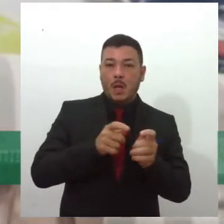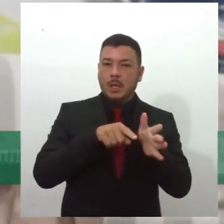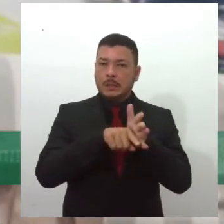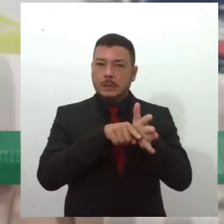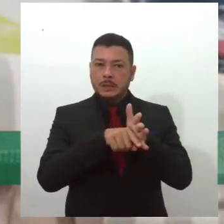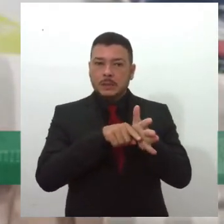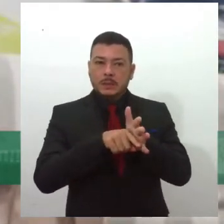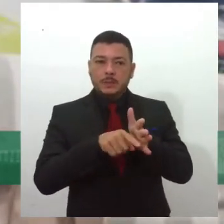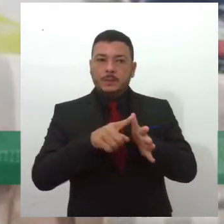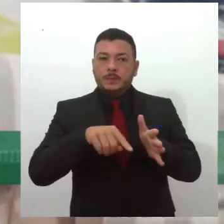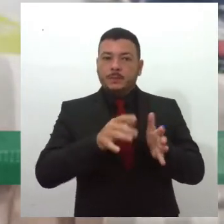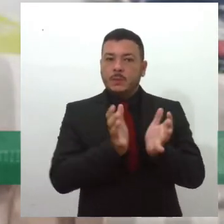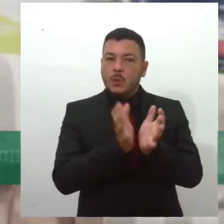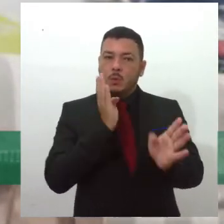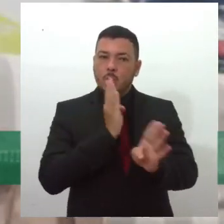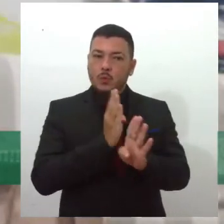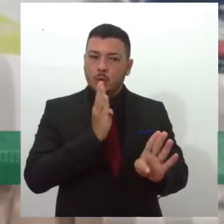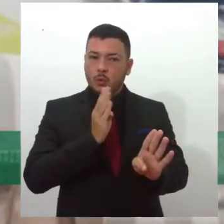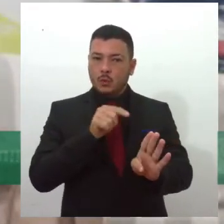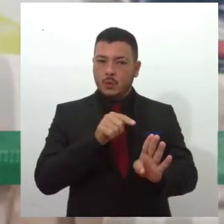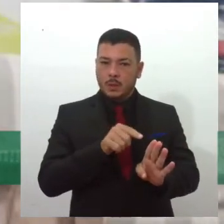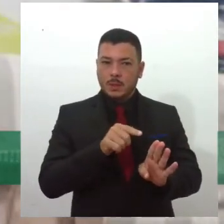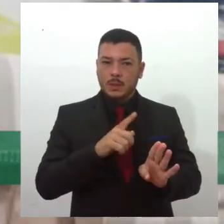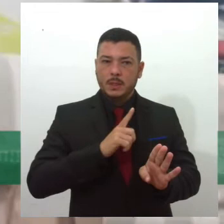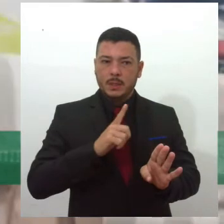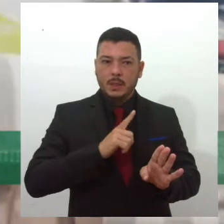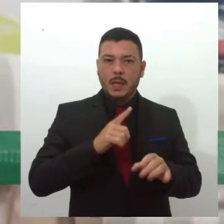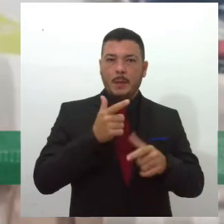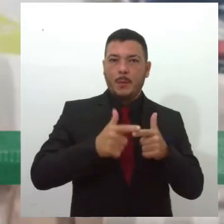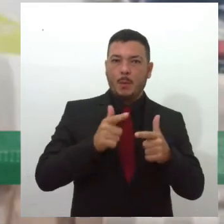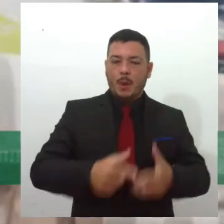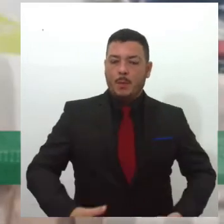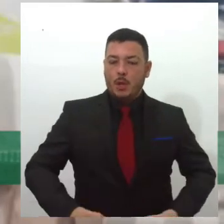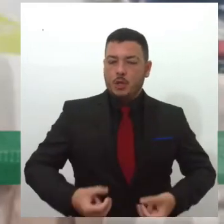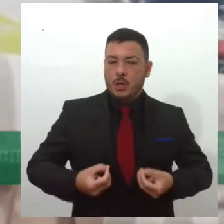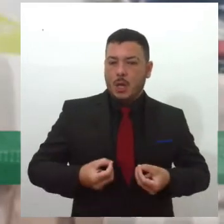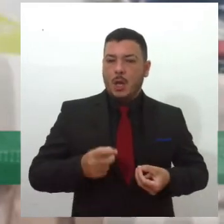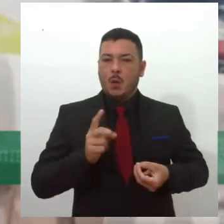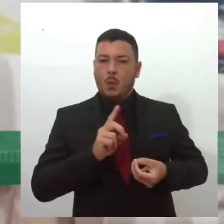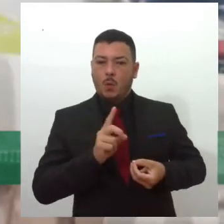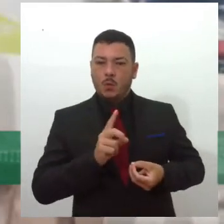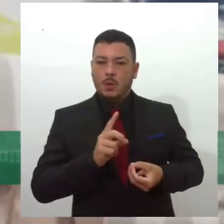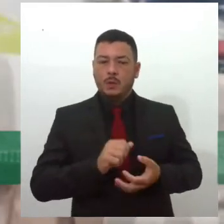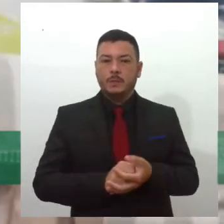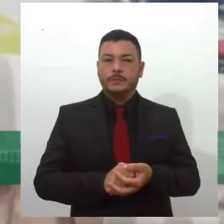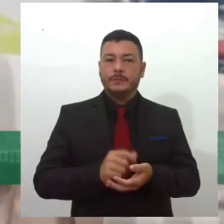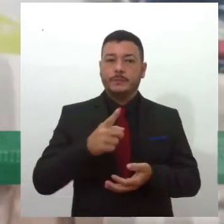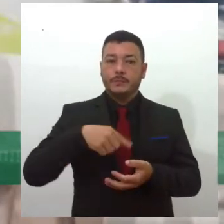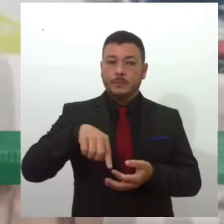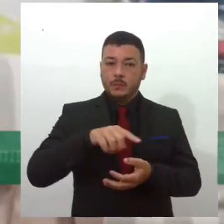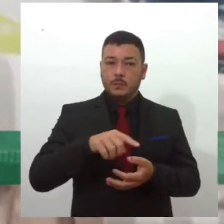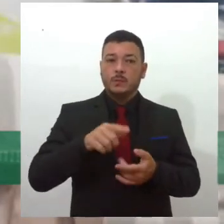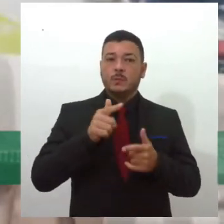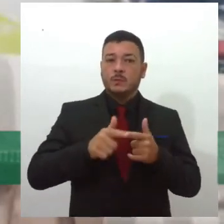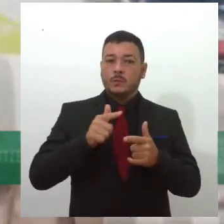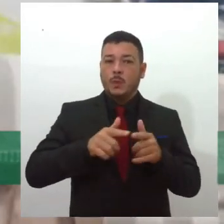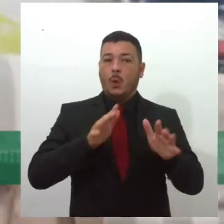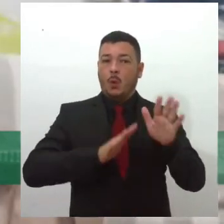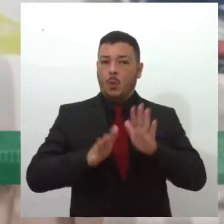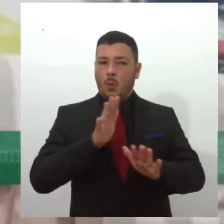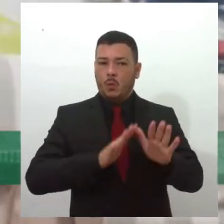para detectar precocemente neoplasias, a vacinação, ou seja, todas essas medidas de cuidado de